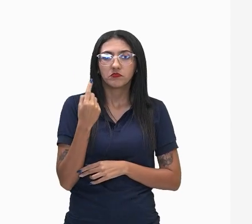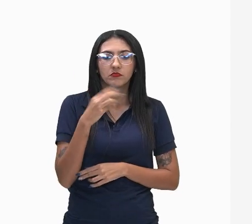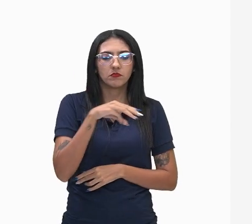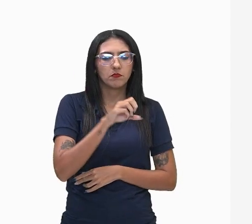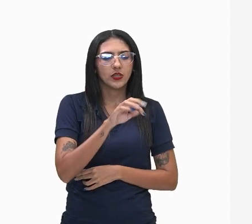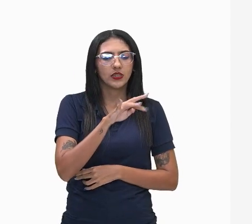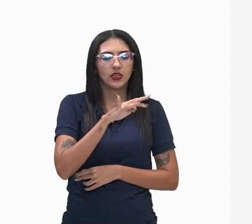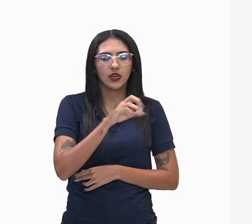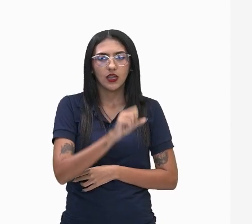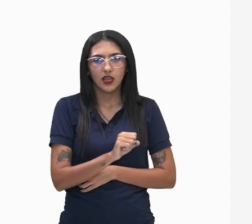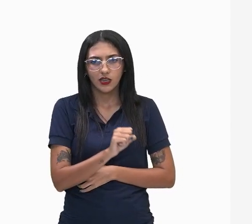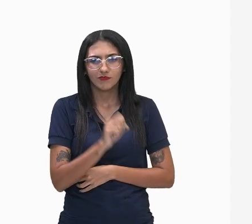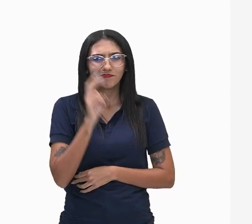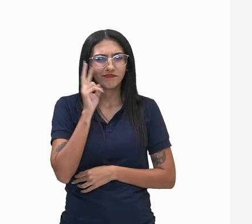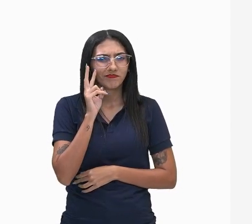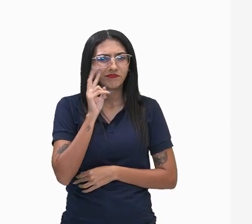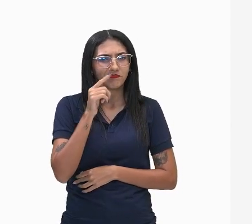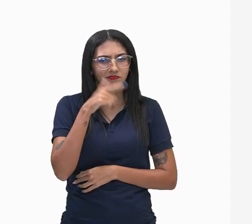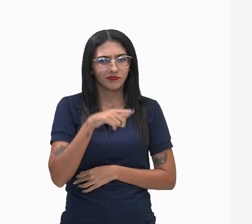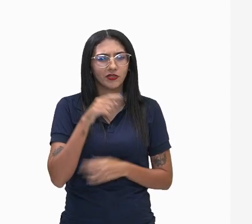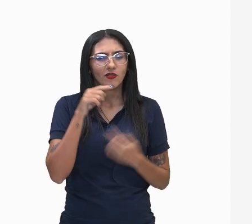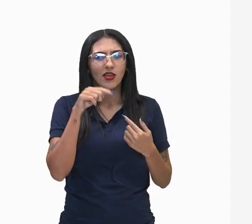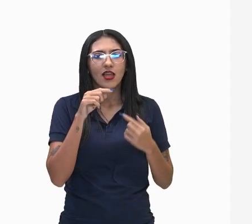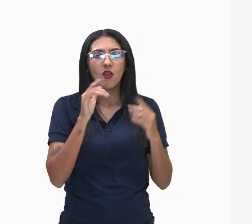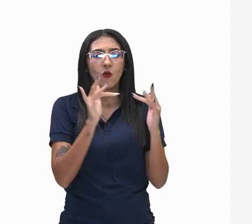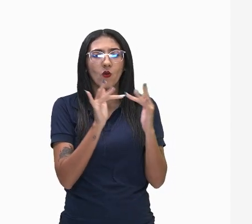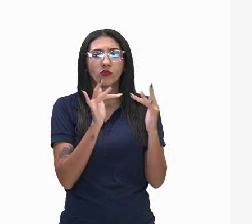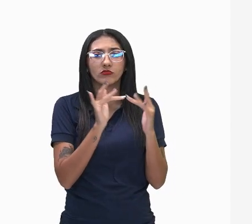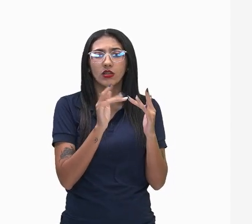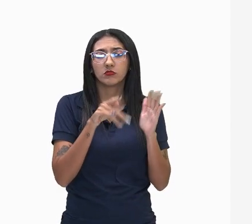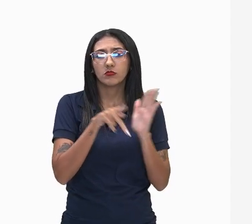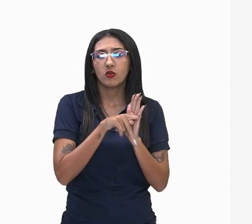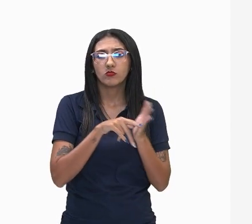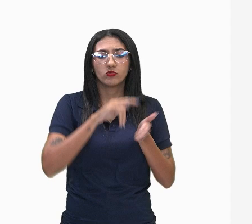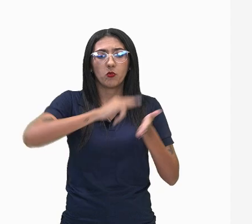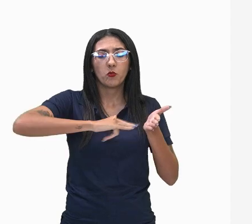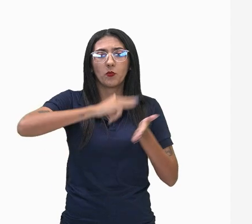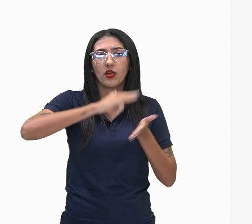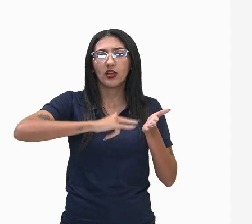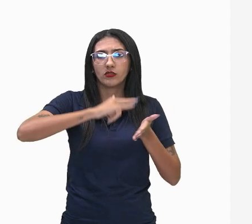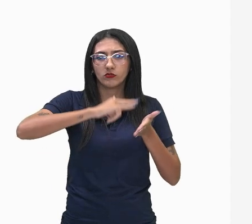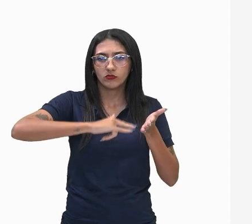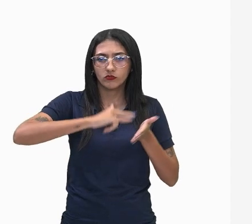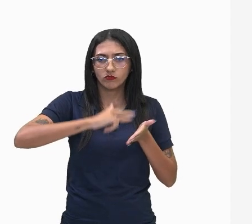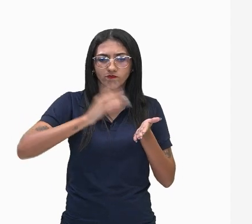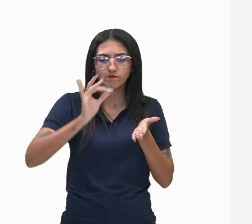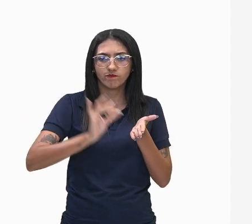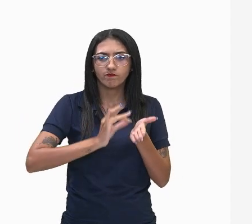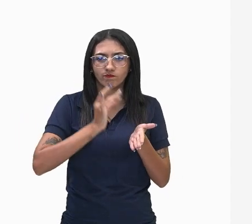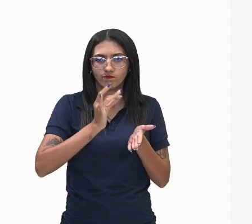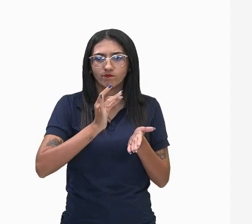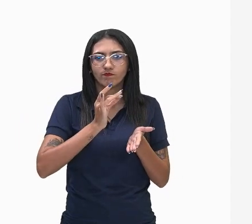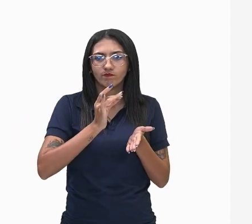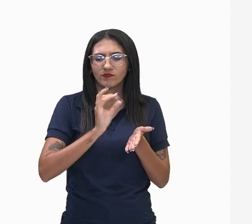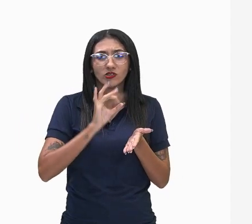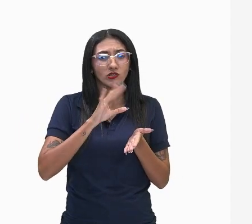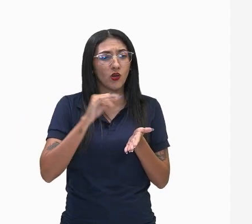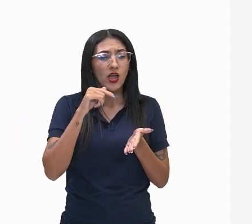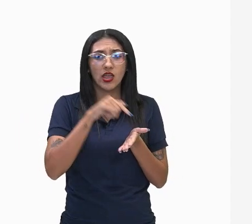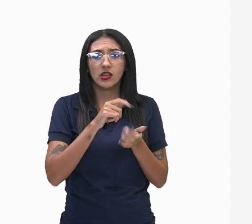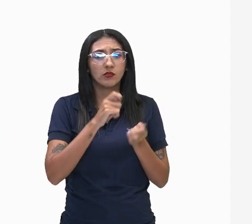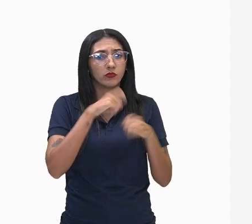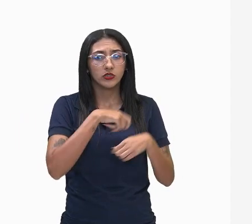né, como os documentos oficiais, que por muito tempo somente eles